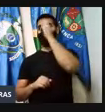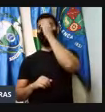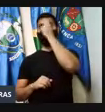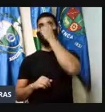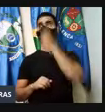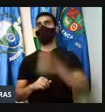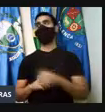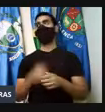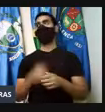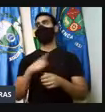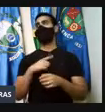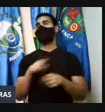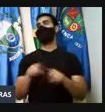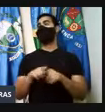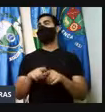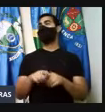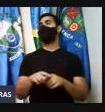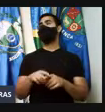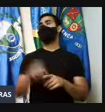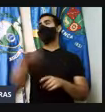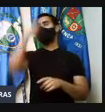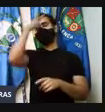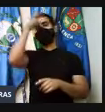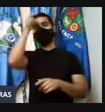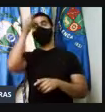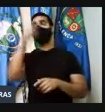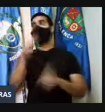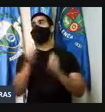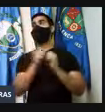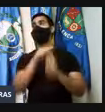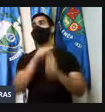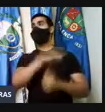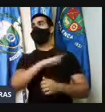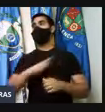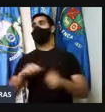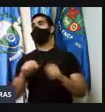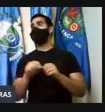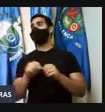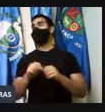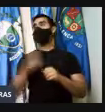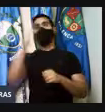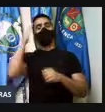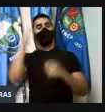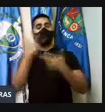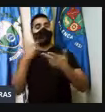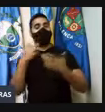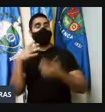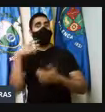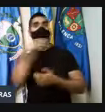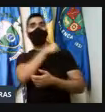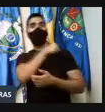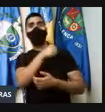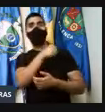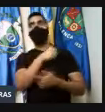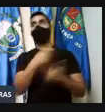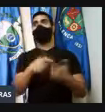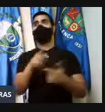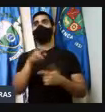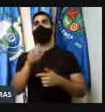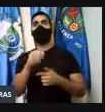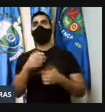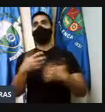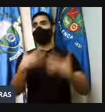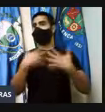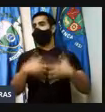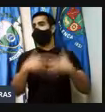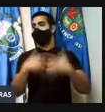feito, mas ontem fez o prefeito do Rio de Janeiro, Crivella, junto com o governador, para tomar decisão urgente. Dentro do Rio de Janeiro, que virou um caos.